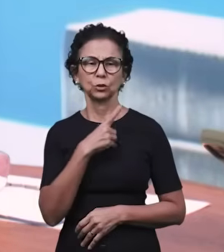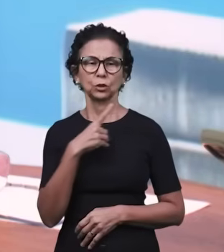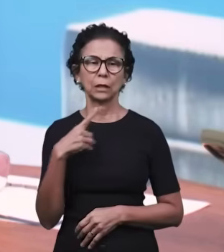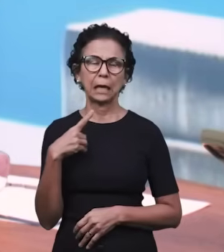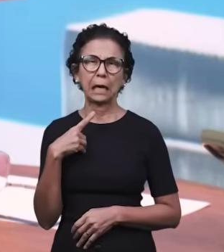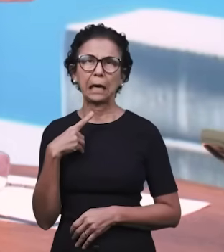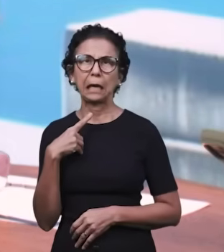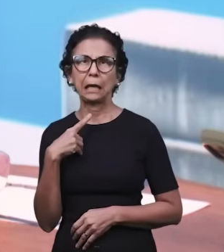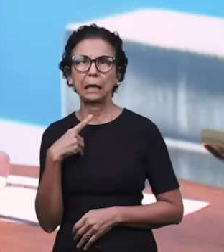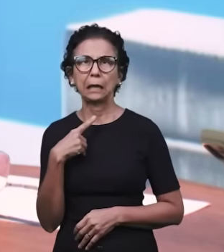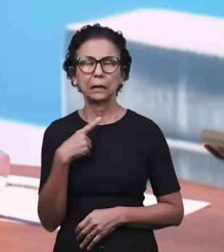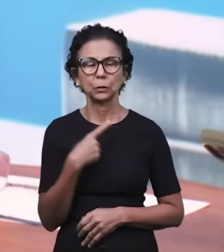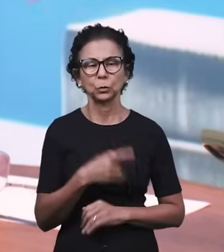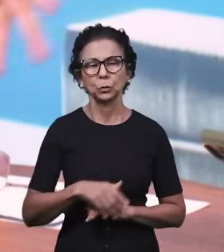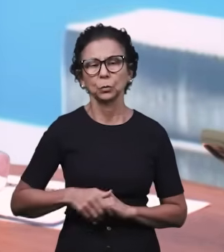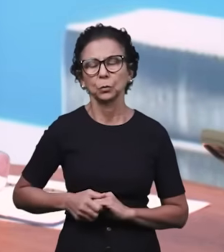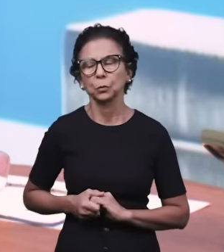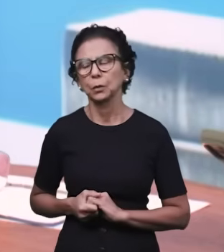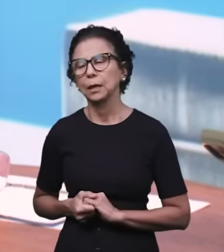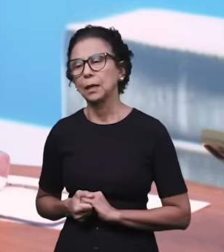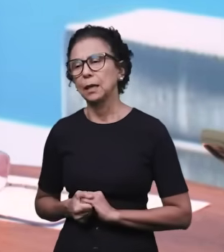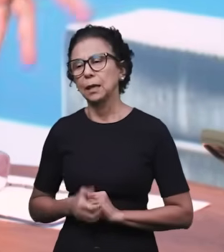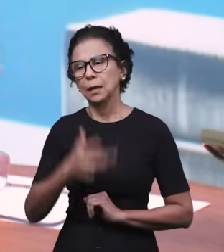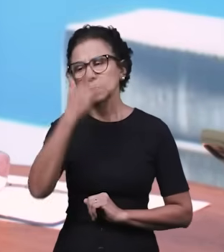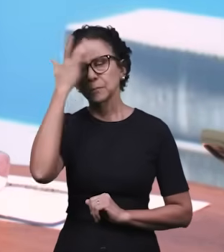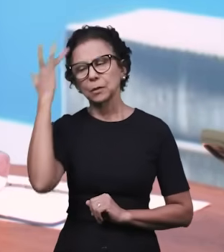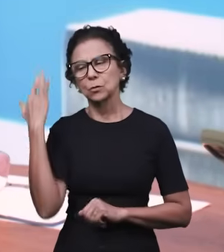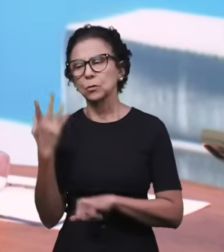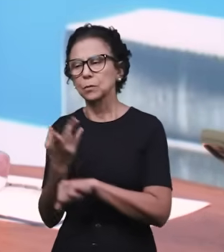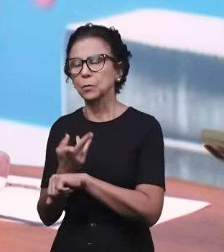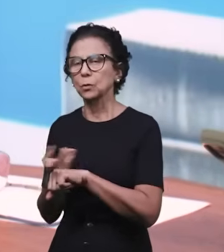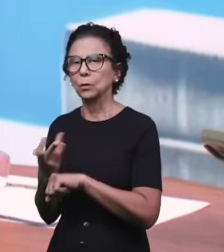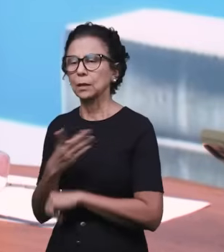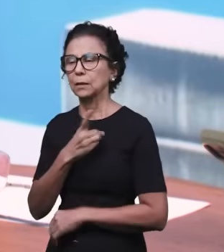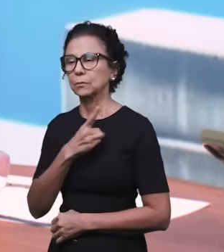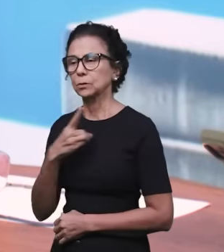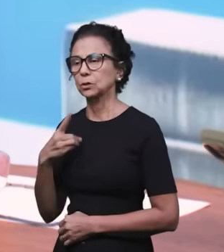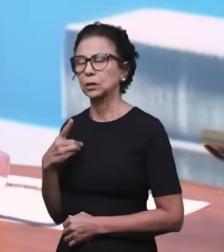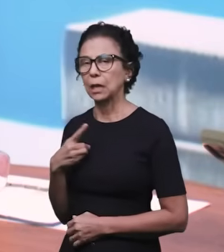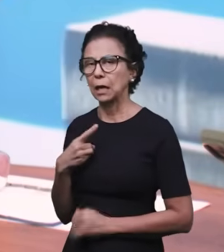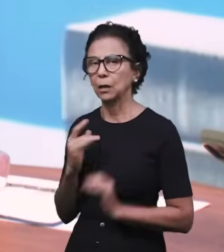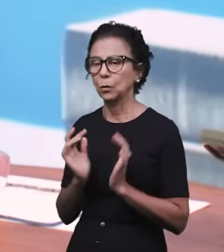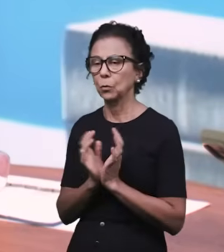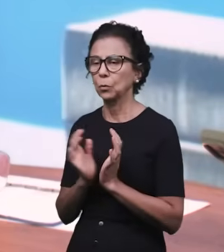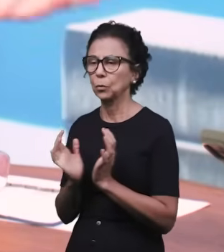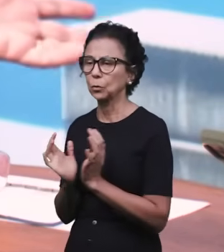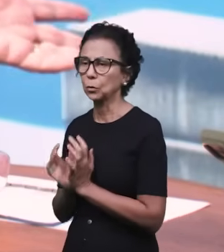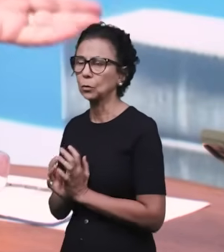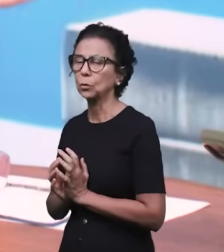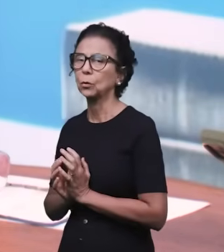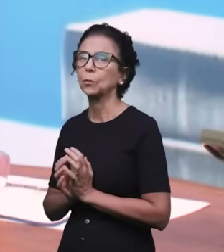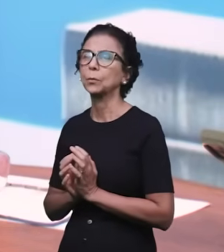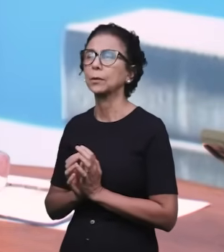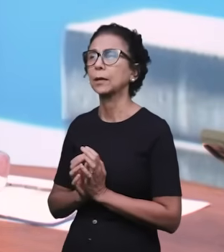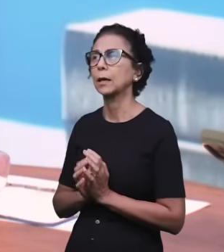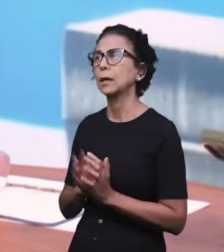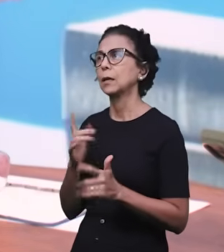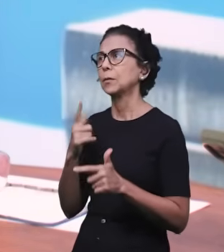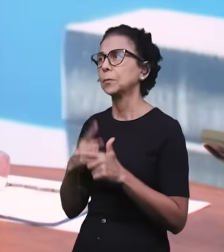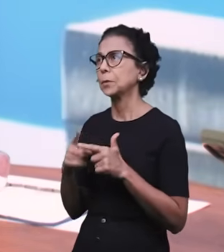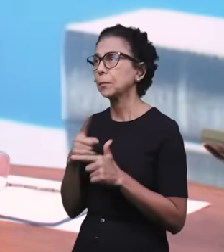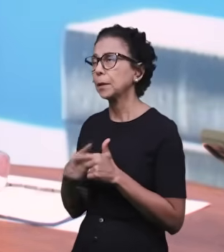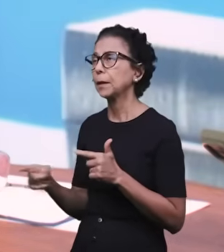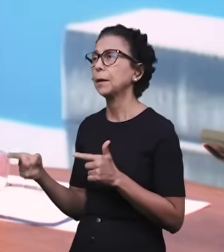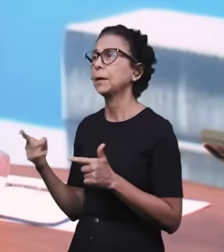uma psiquiatria. Chegava ali para falar dos seus erros durante o dia, dos seus